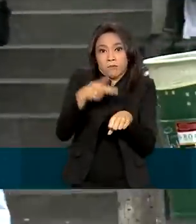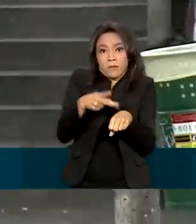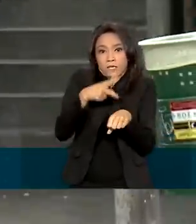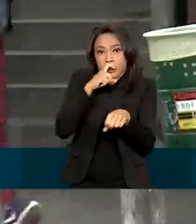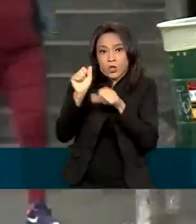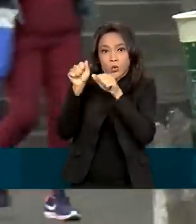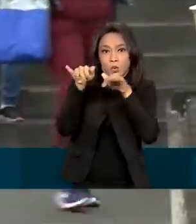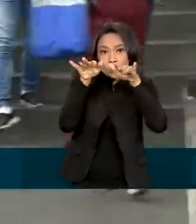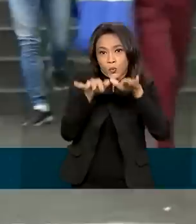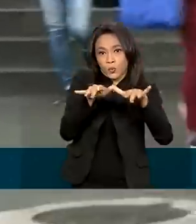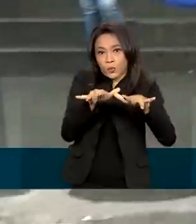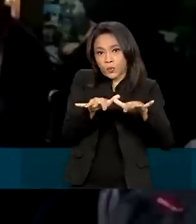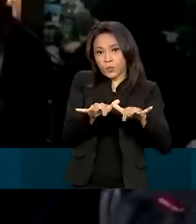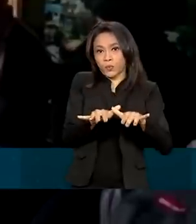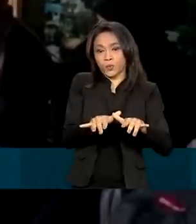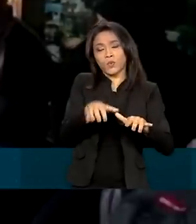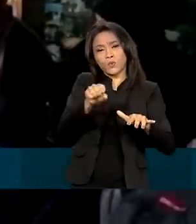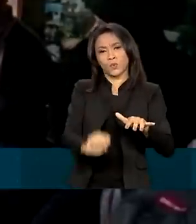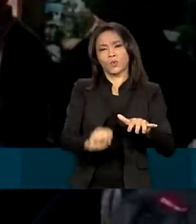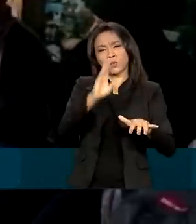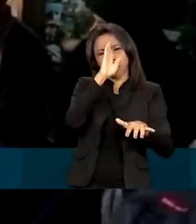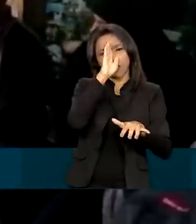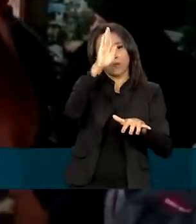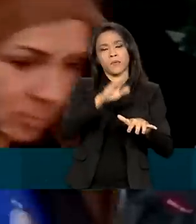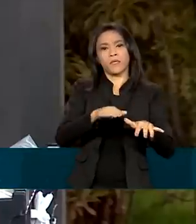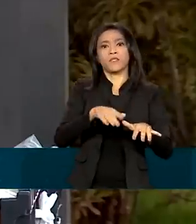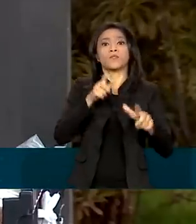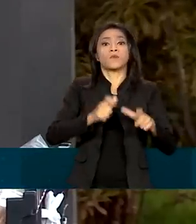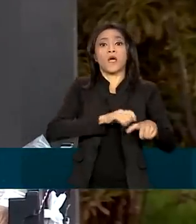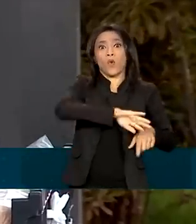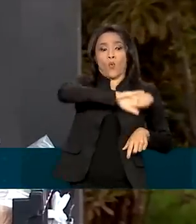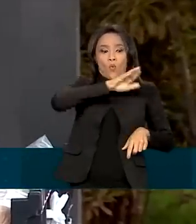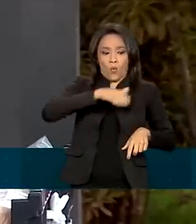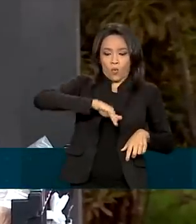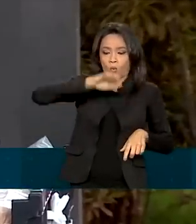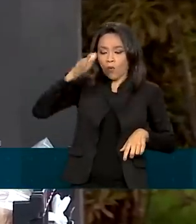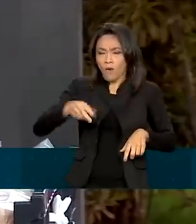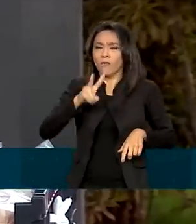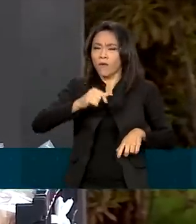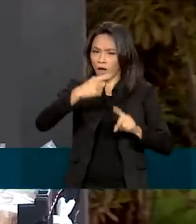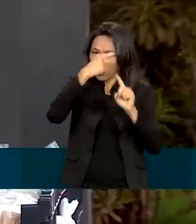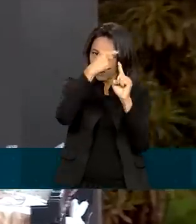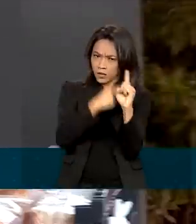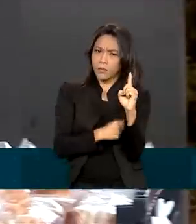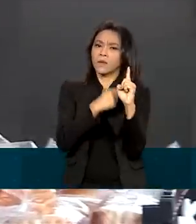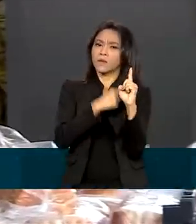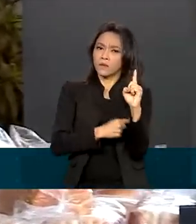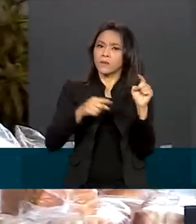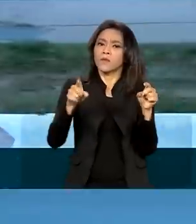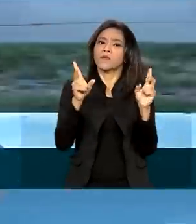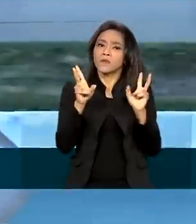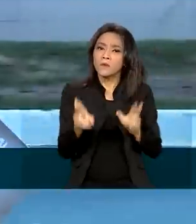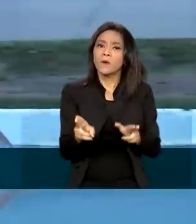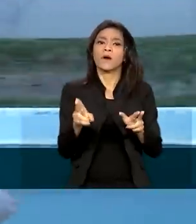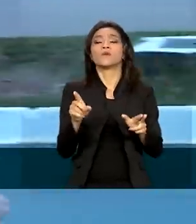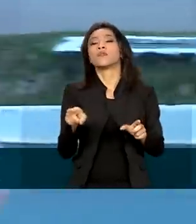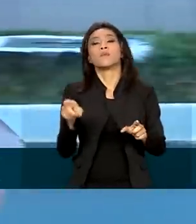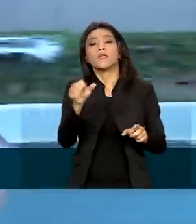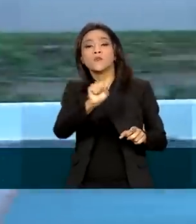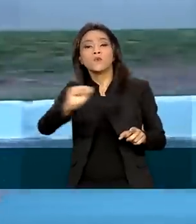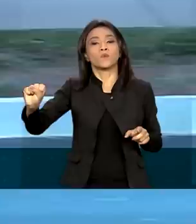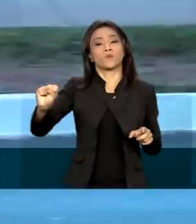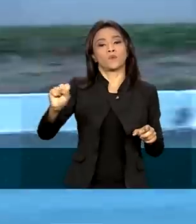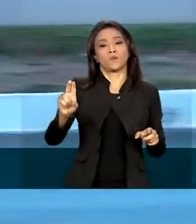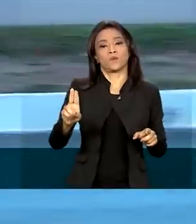né, na região sul, principalmente nas áreas mais altas, né? A temperatura deve cair também, deve baixar aí na região sudeste